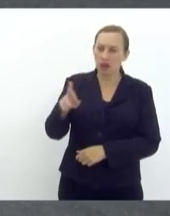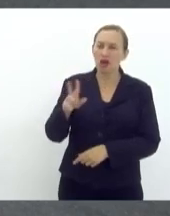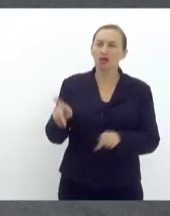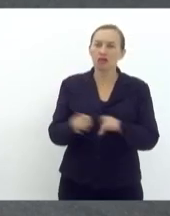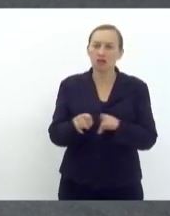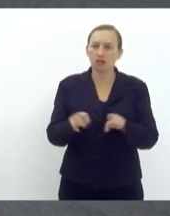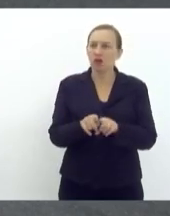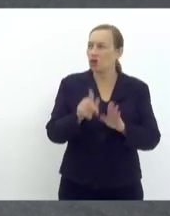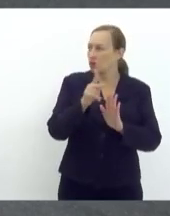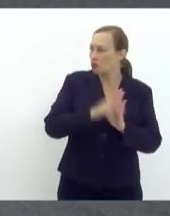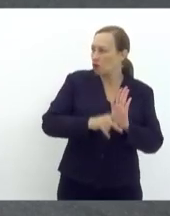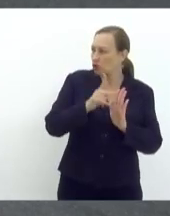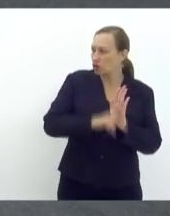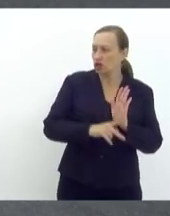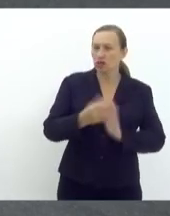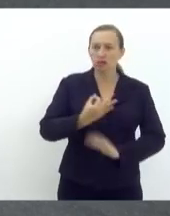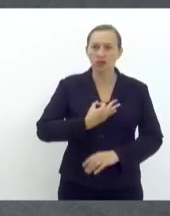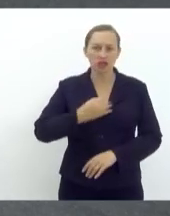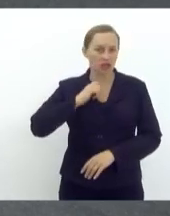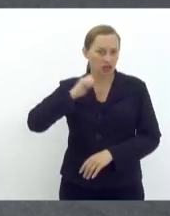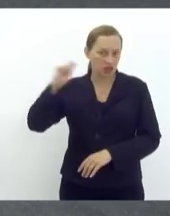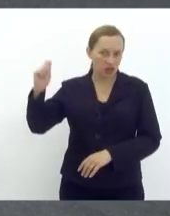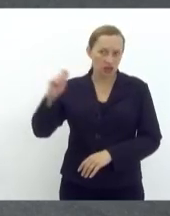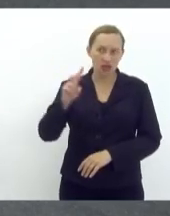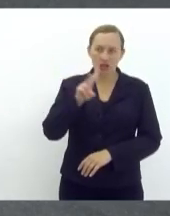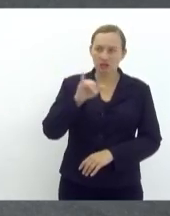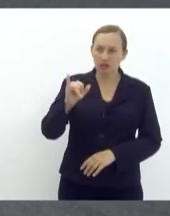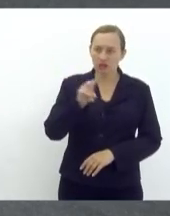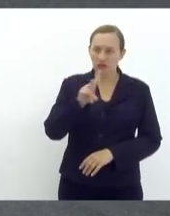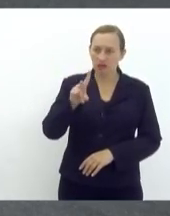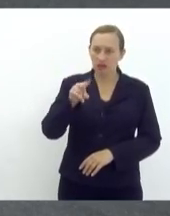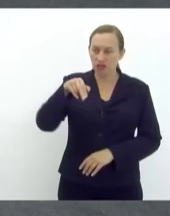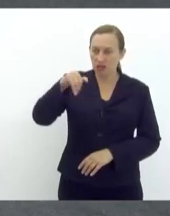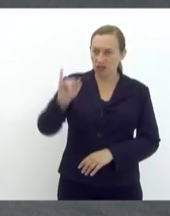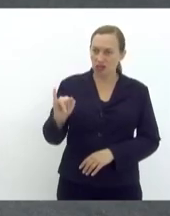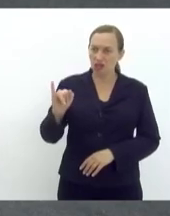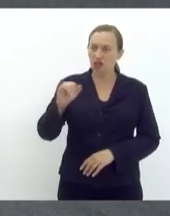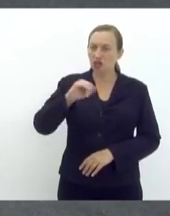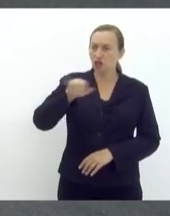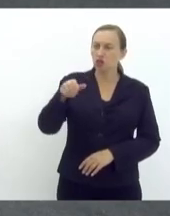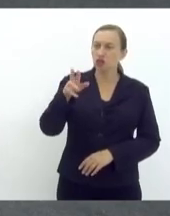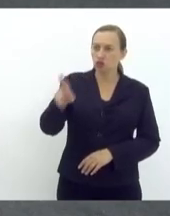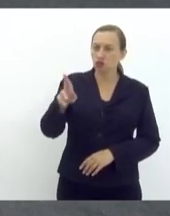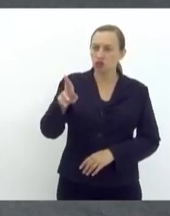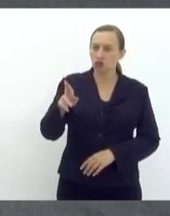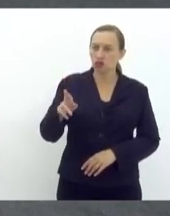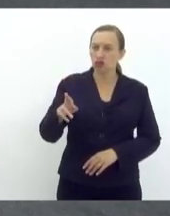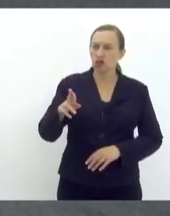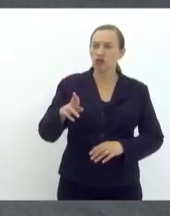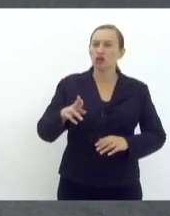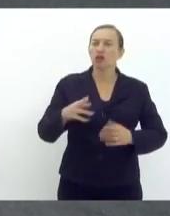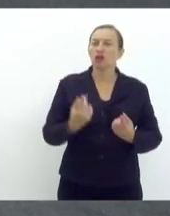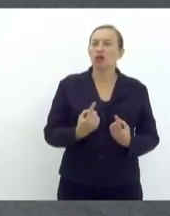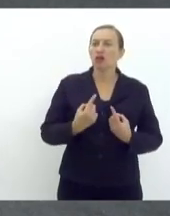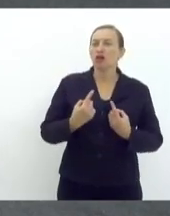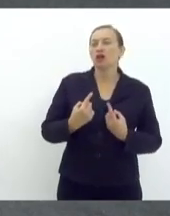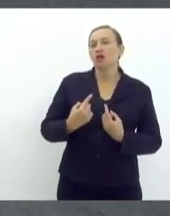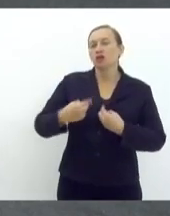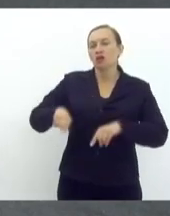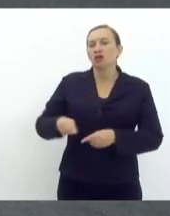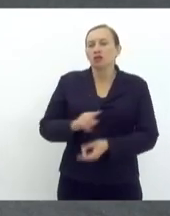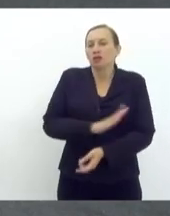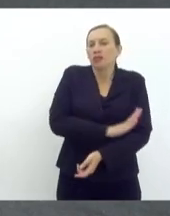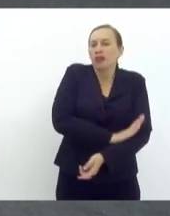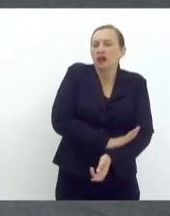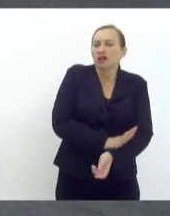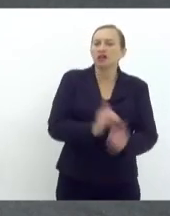que dá a medalha Tiradentes Avine Júnior que nesse momento é um símbolo da contra o racismo nos